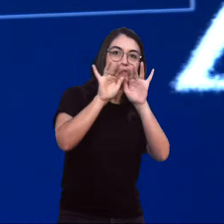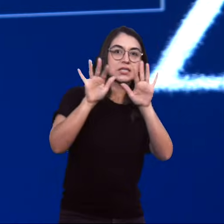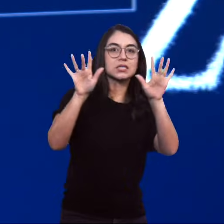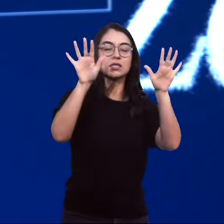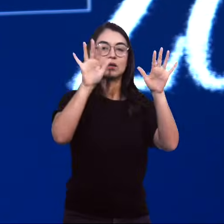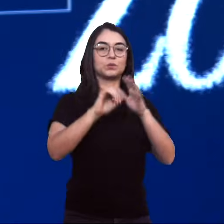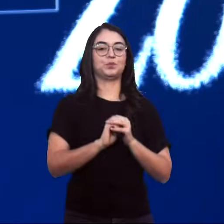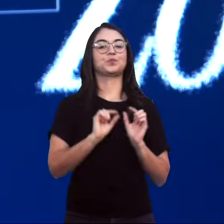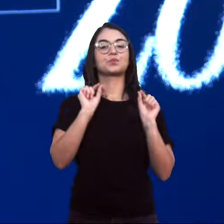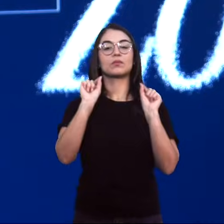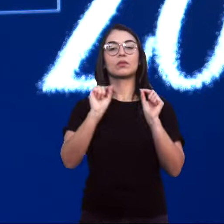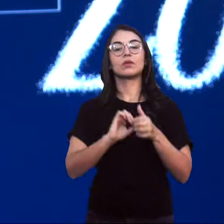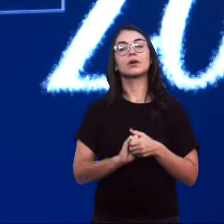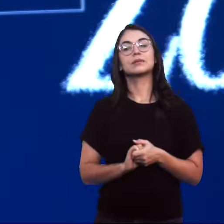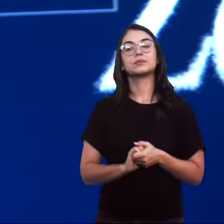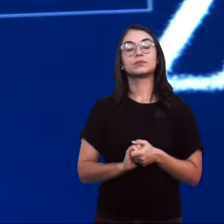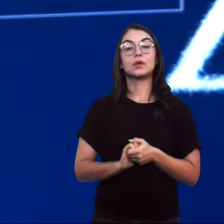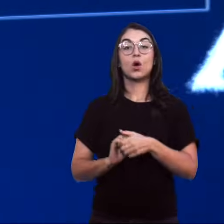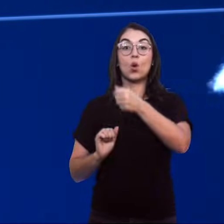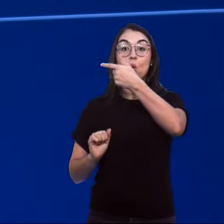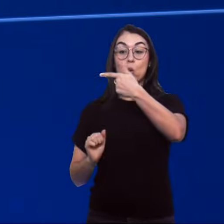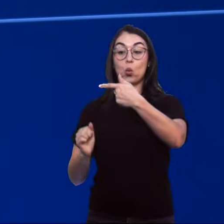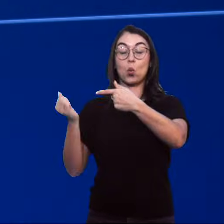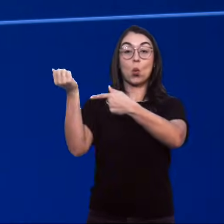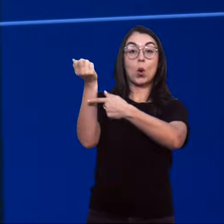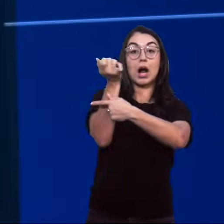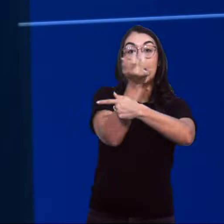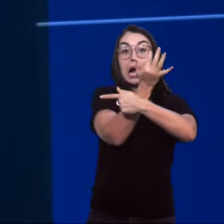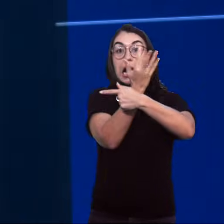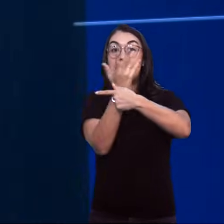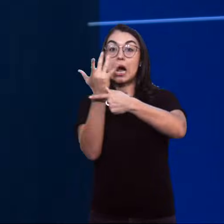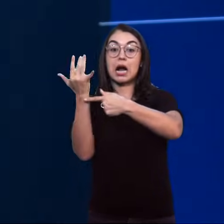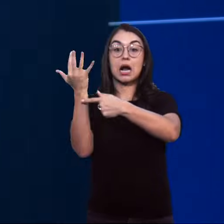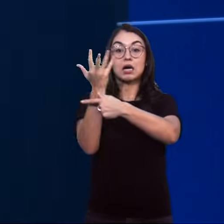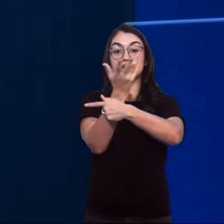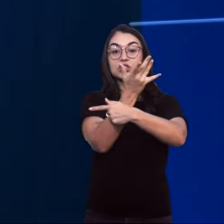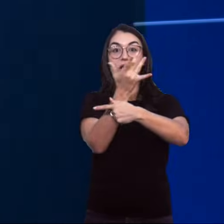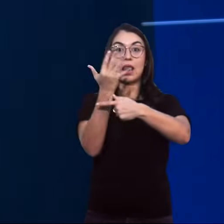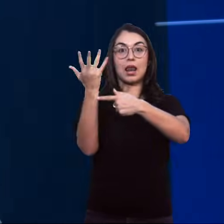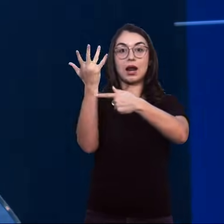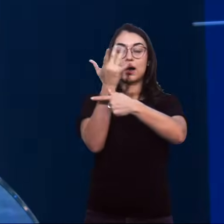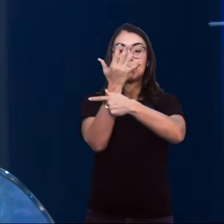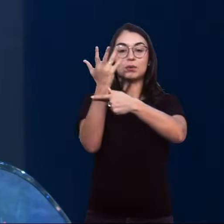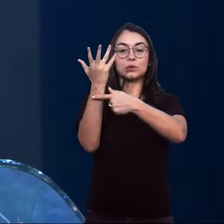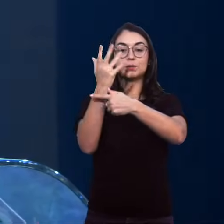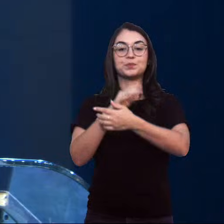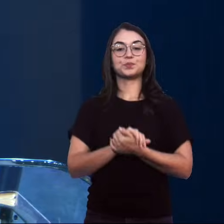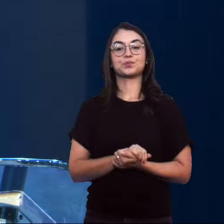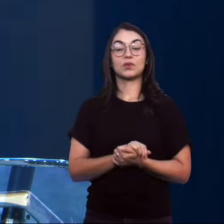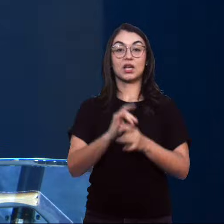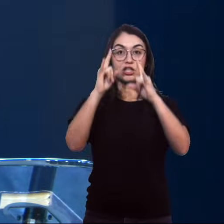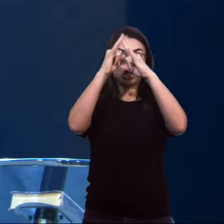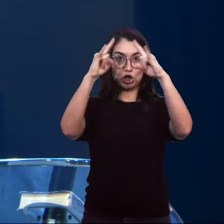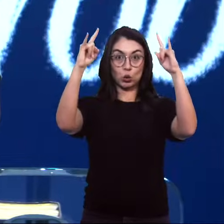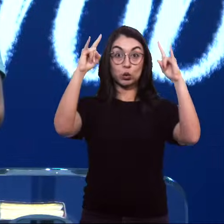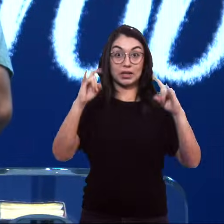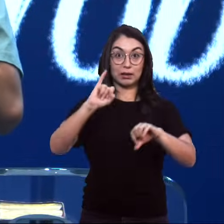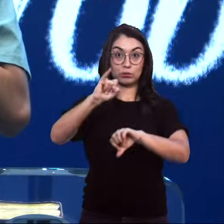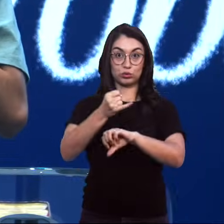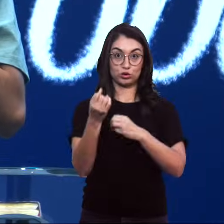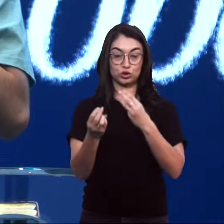seguinte: ele mostrou um candelabro, uma espécie de castiçal, que tinha no templo de